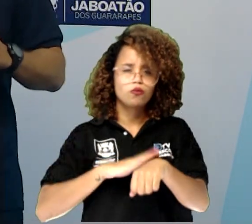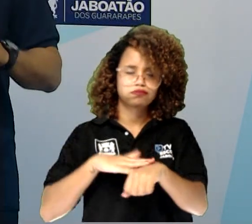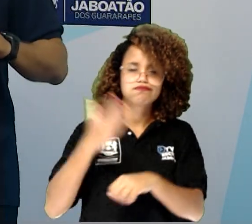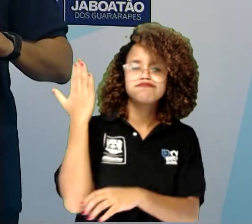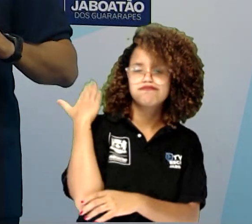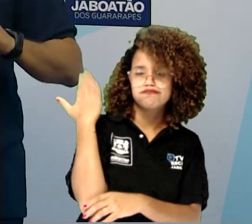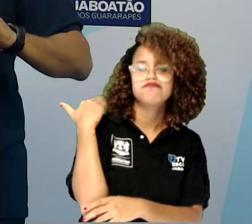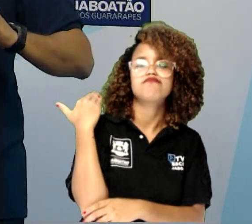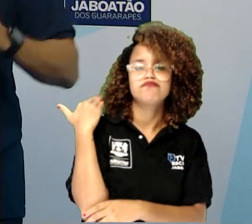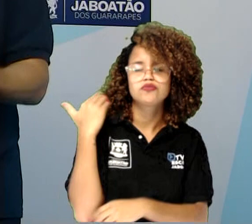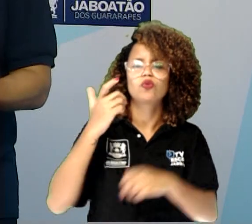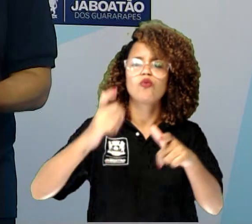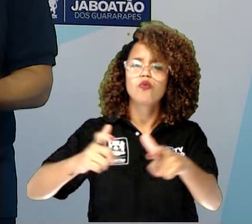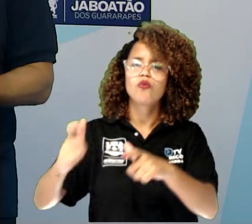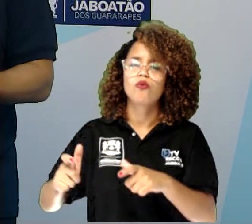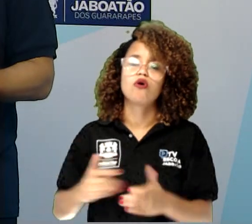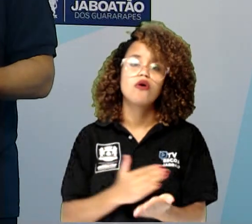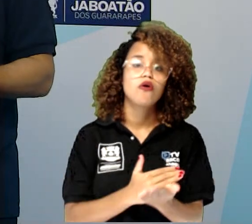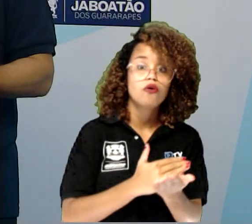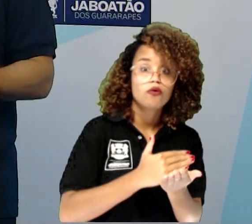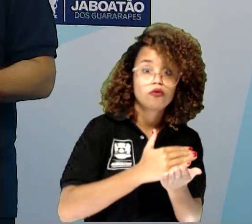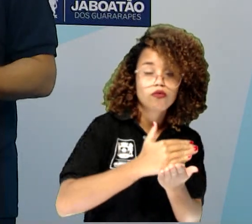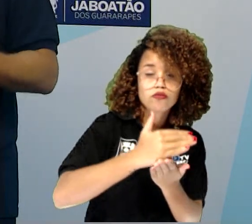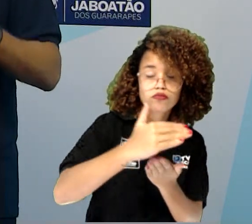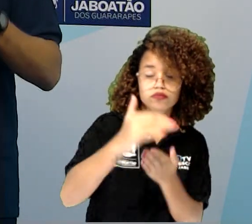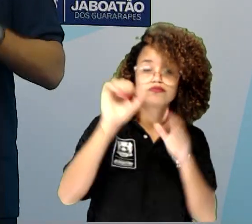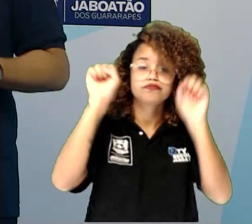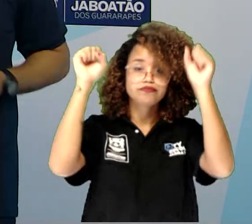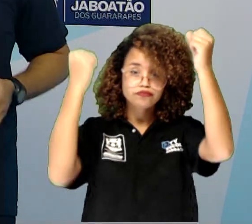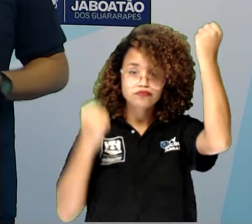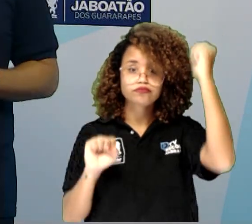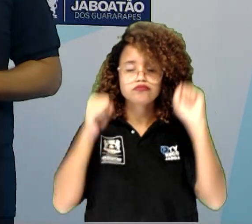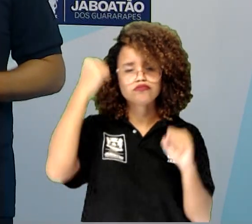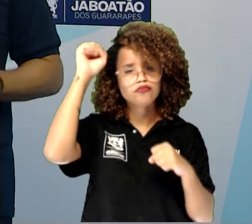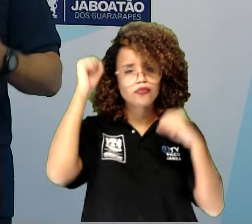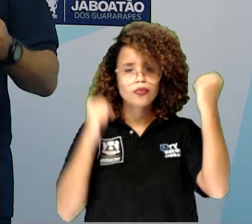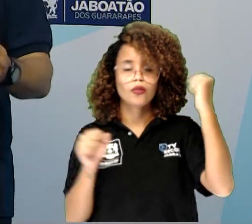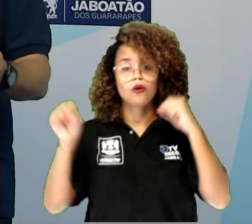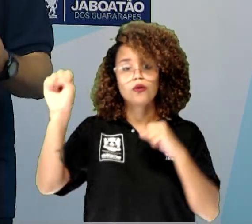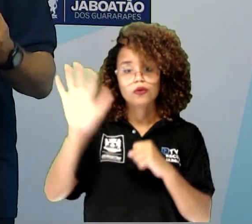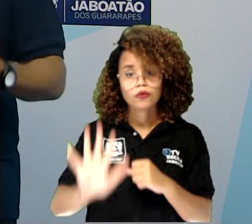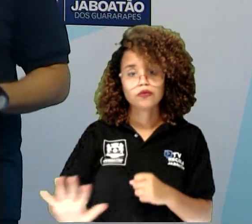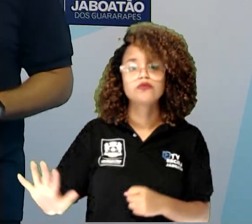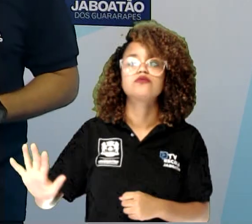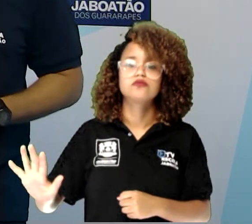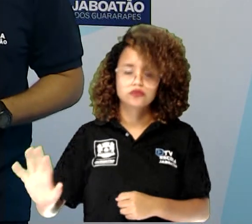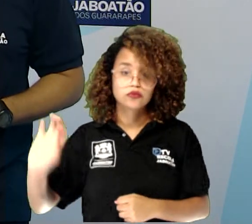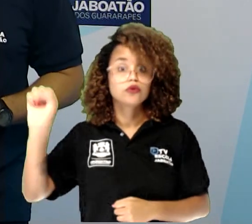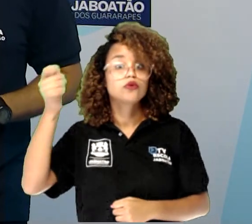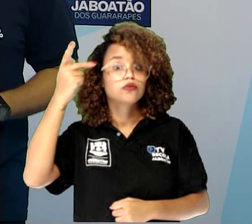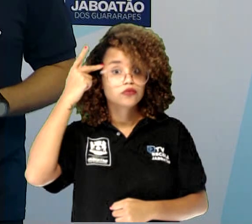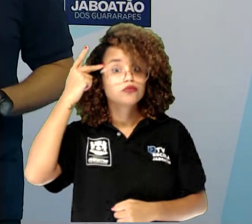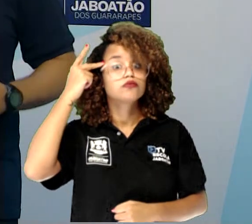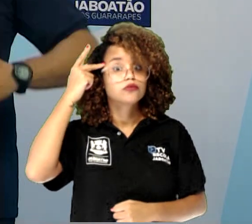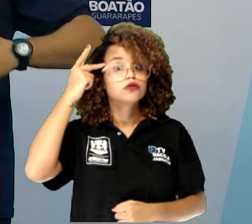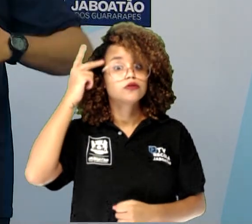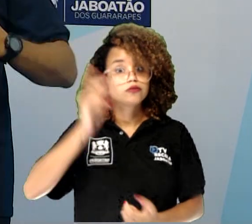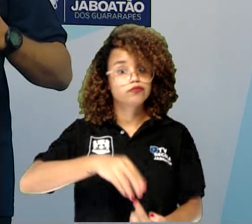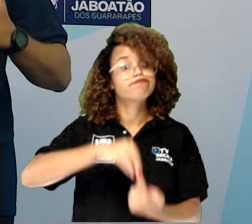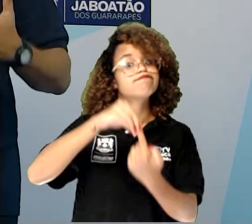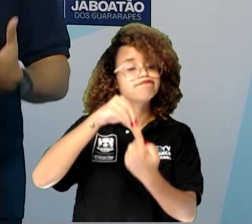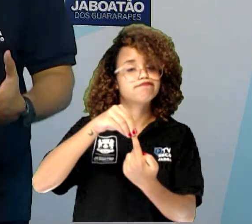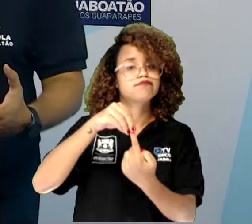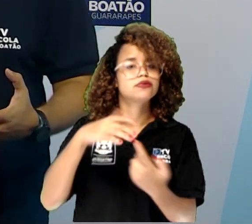os lugares que iniciam esse processo de industrialização estão ali na região sudeste, entre eles o estado de São Paulo. Então,